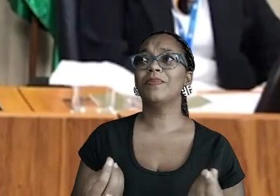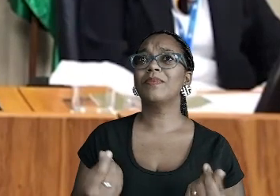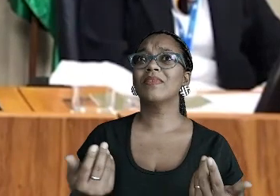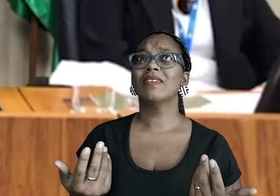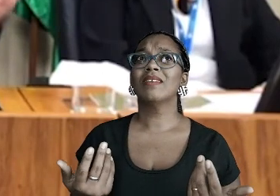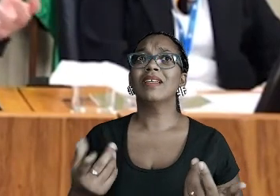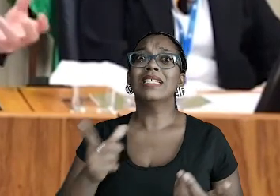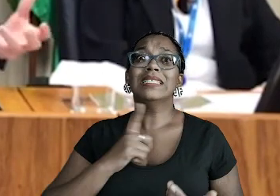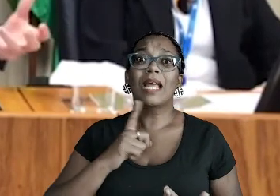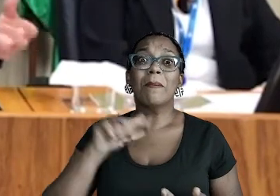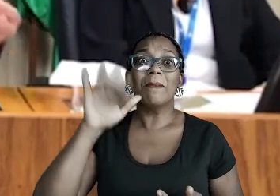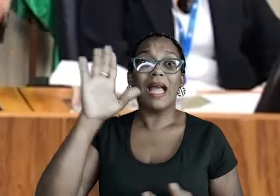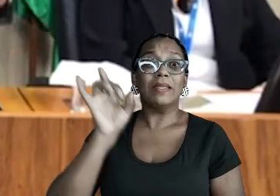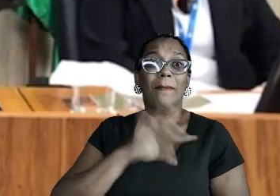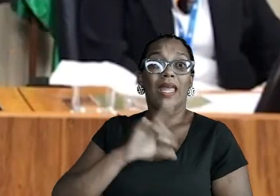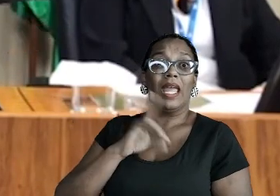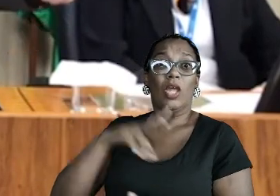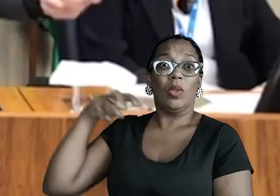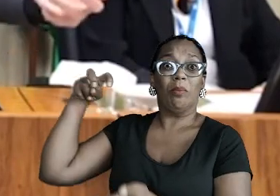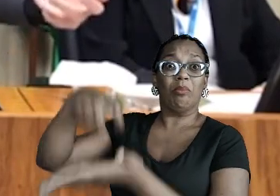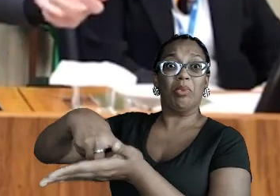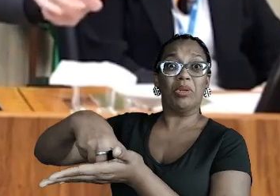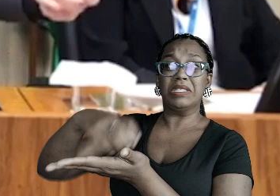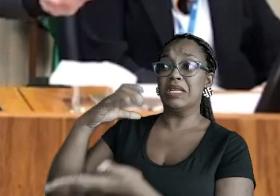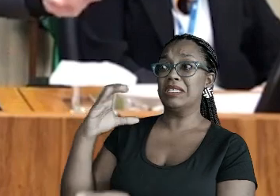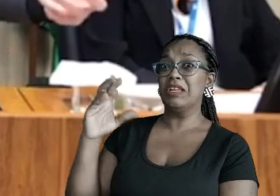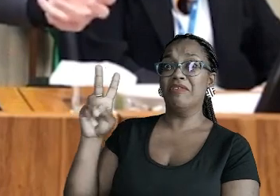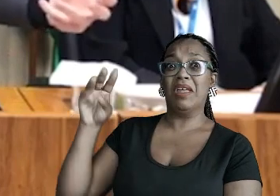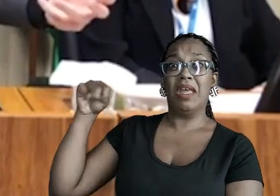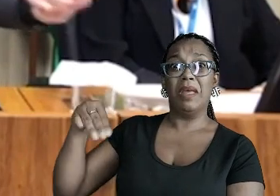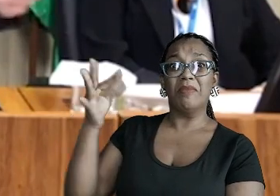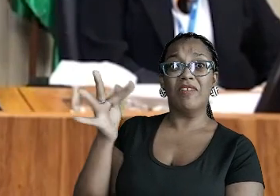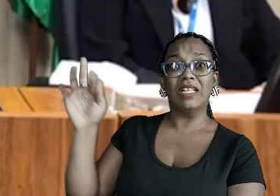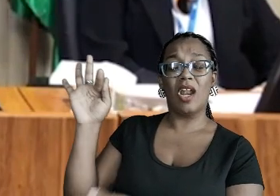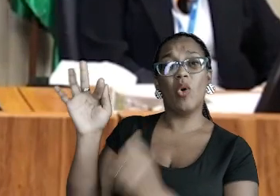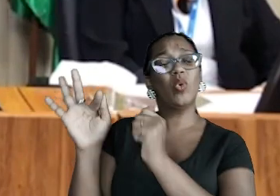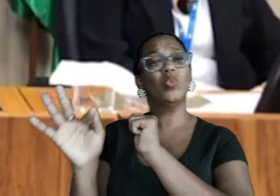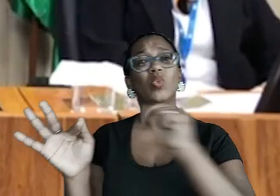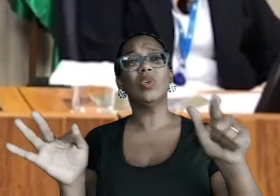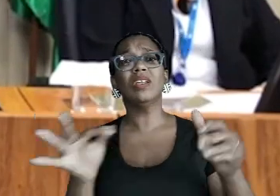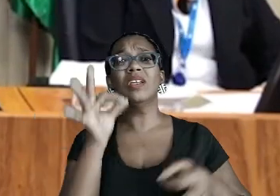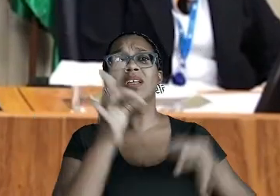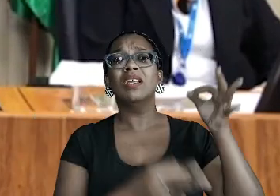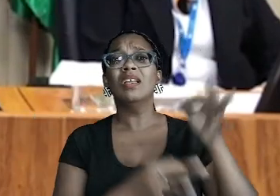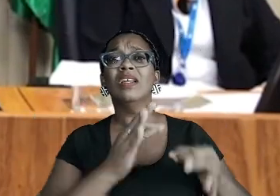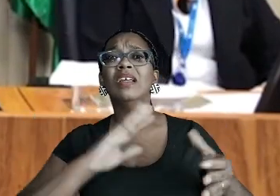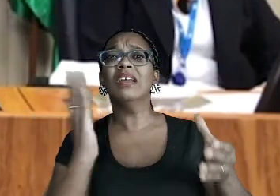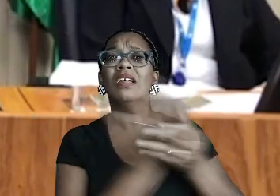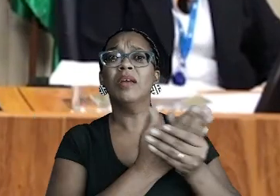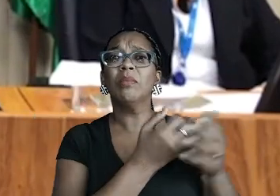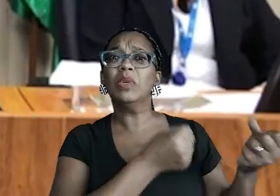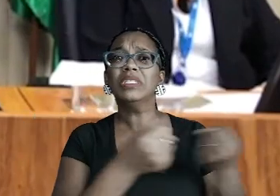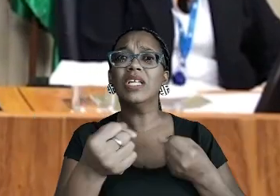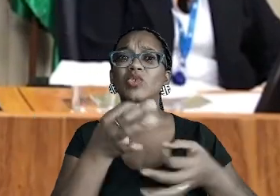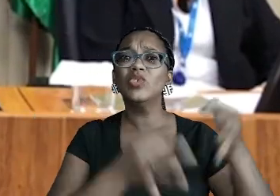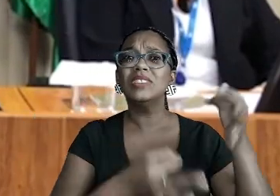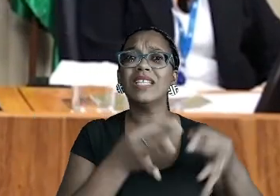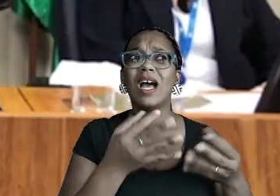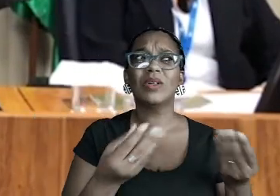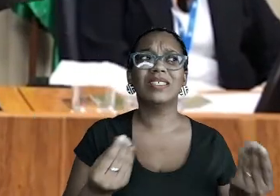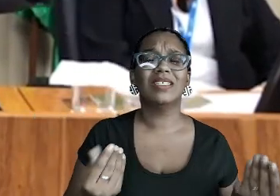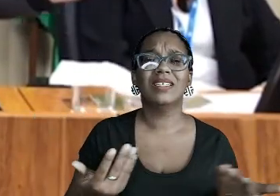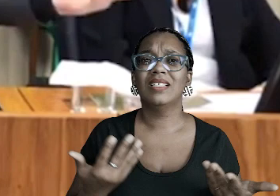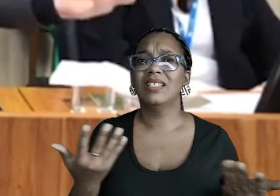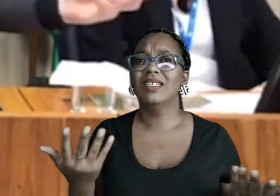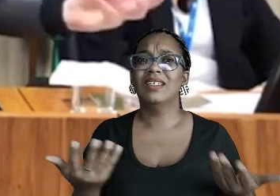se tem mais medo de uma punição no âmbito da autarquia Federal do que aquela que possa de vir do Poder Judiciário